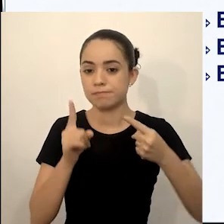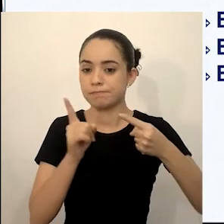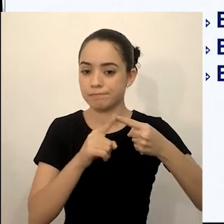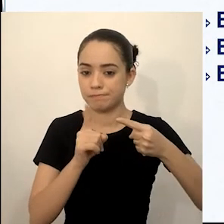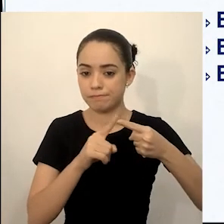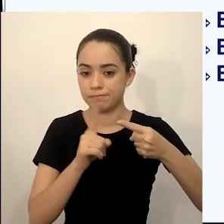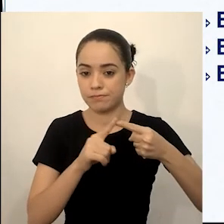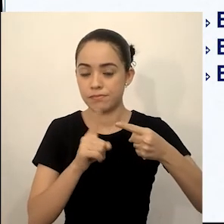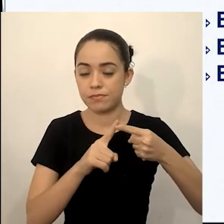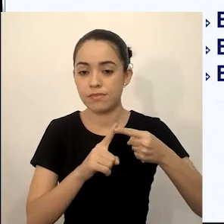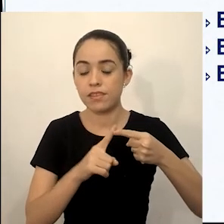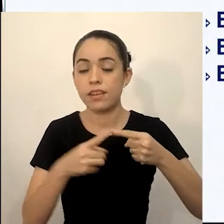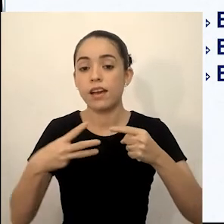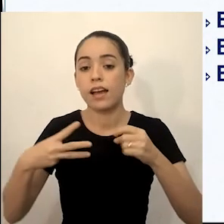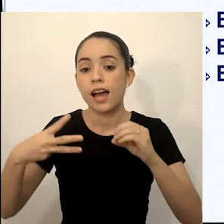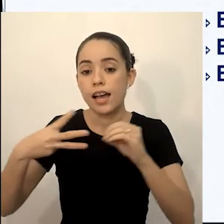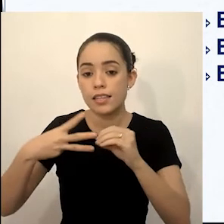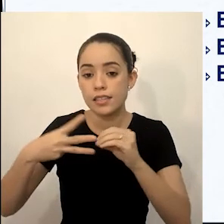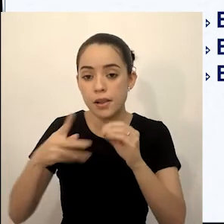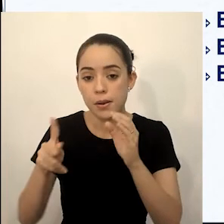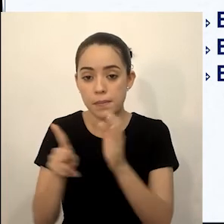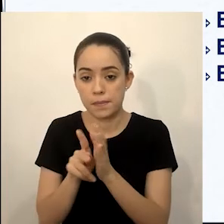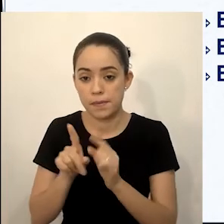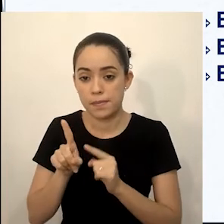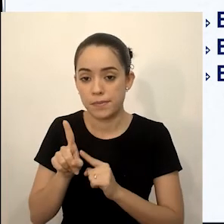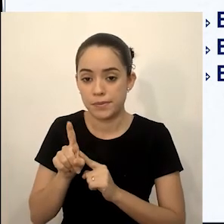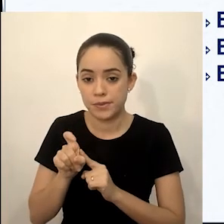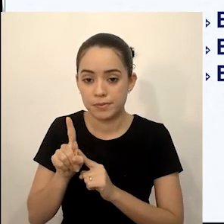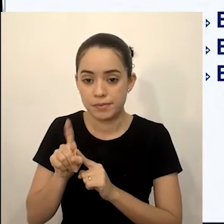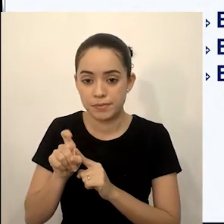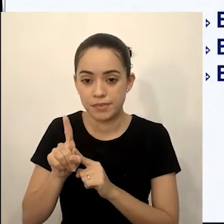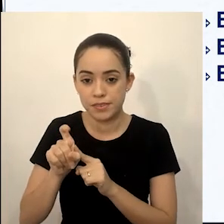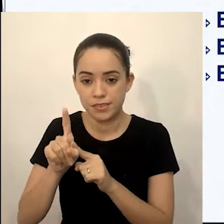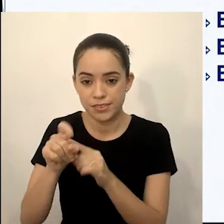espermatocitogênese, as espermatogônias